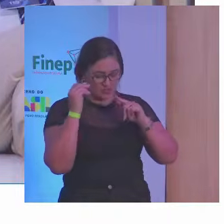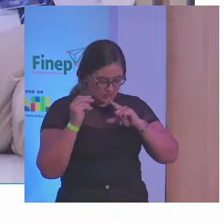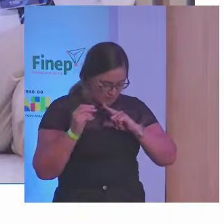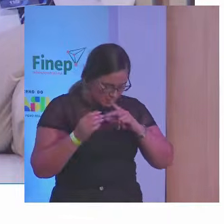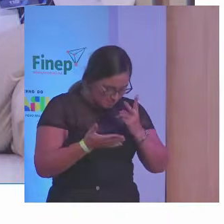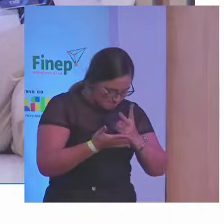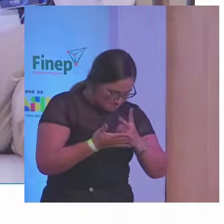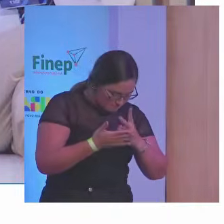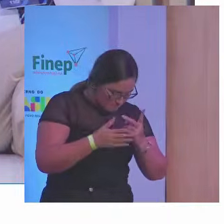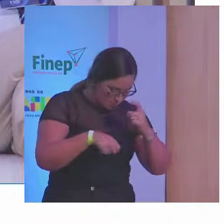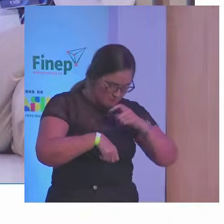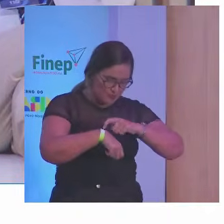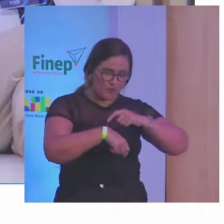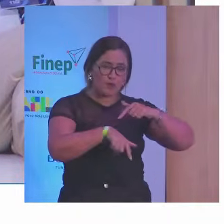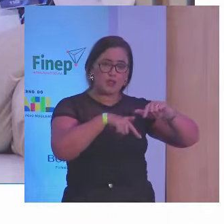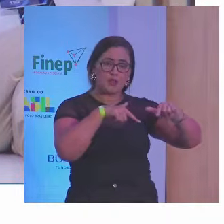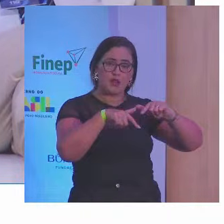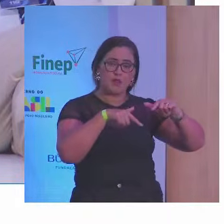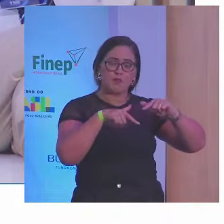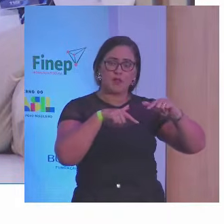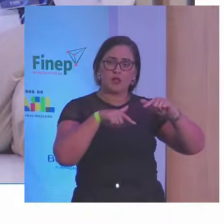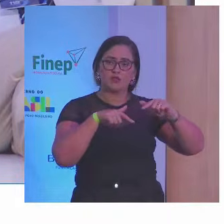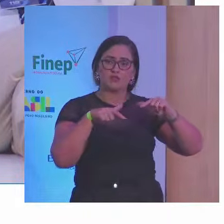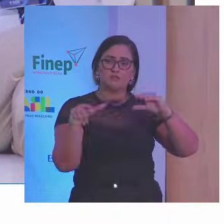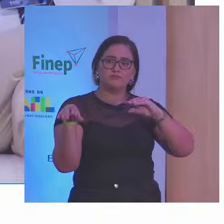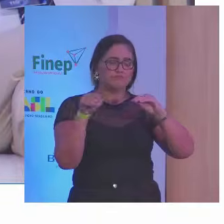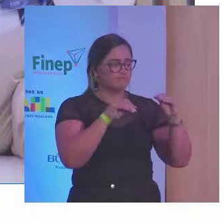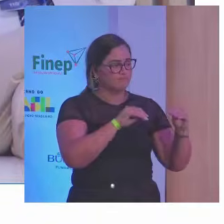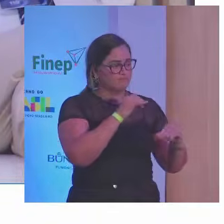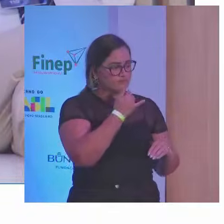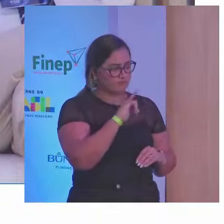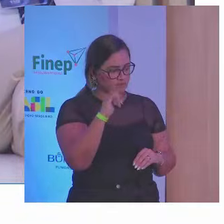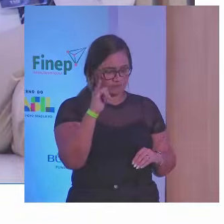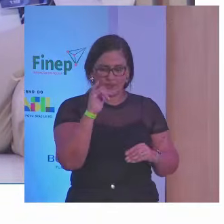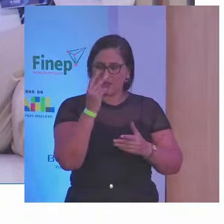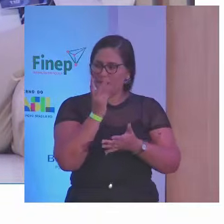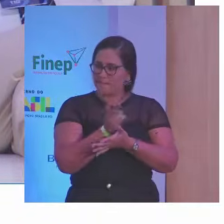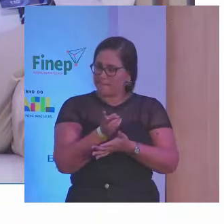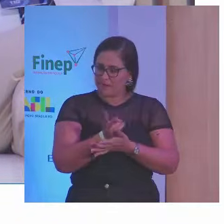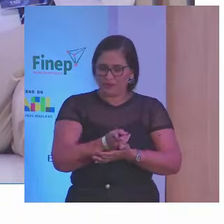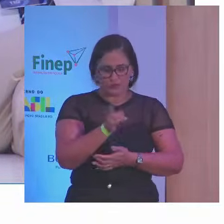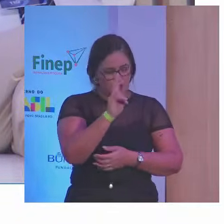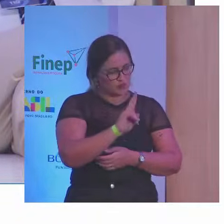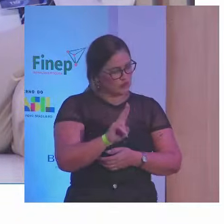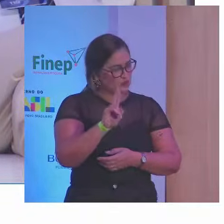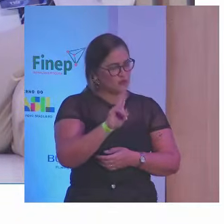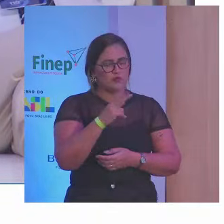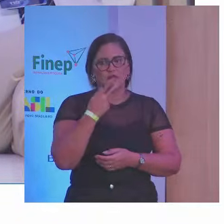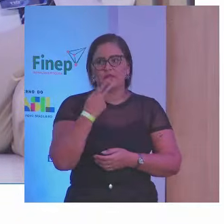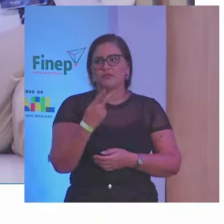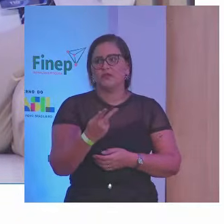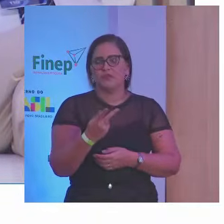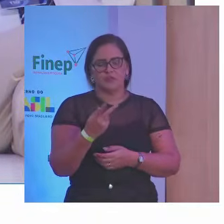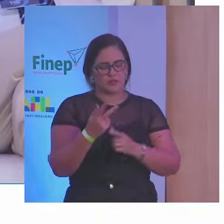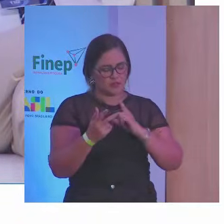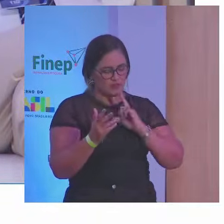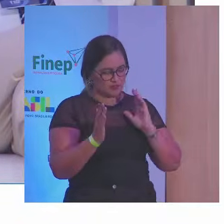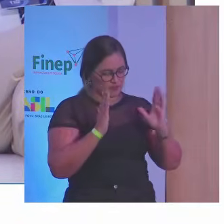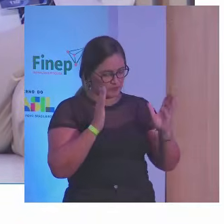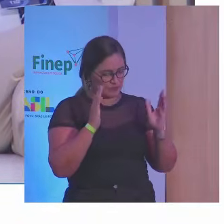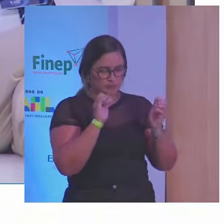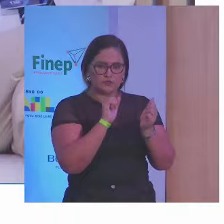mesmo tempo, trabalhar na transição energética, né? Mesmo que a gente explore, não quer dizer que a gente não tenha que,